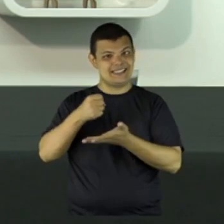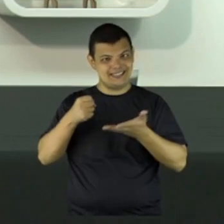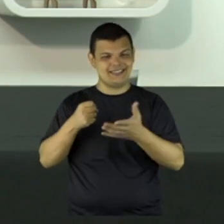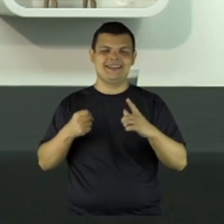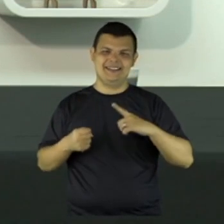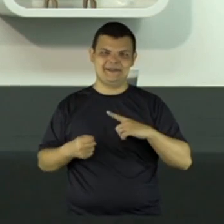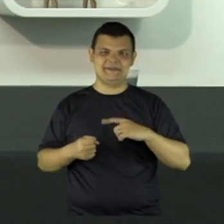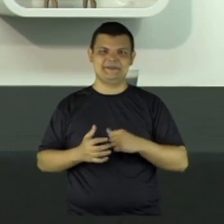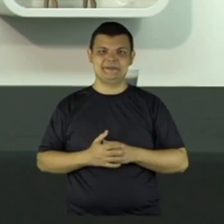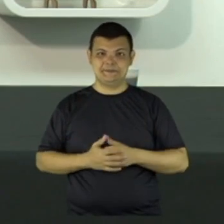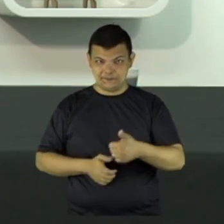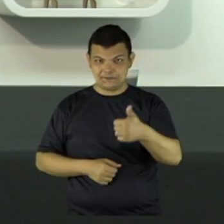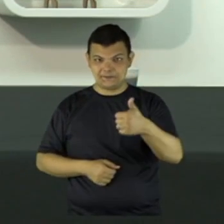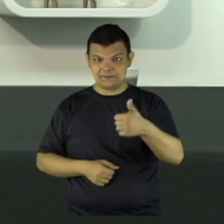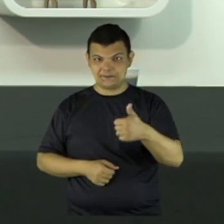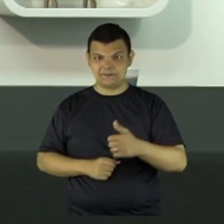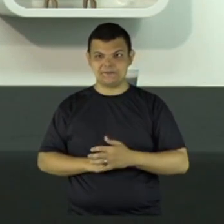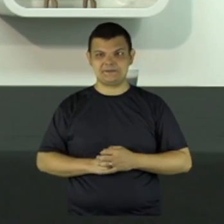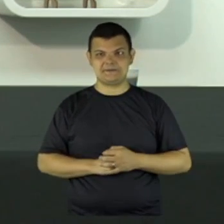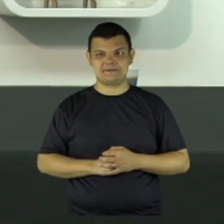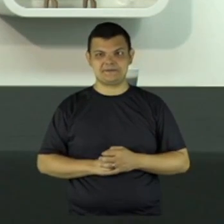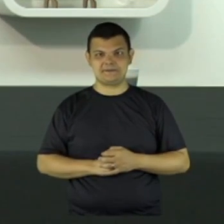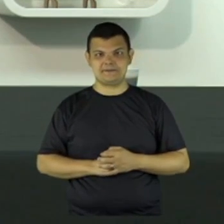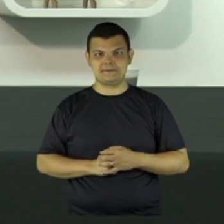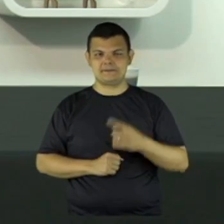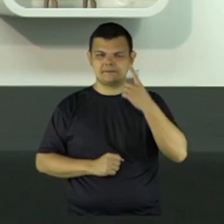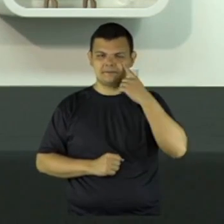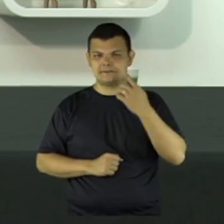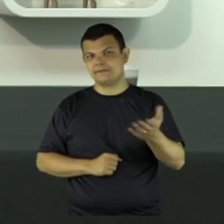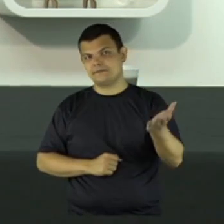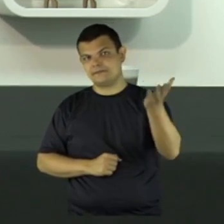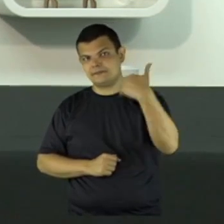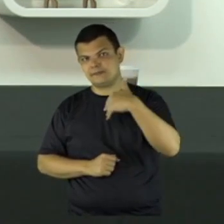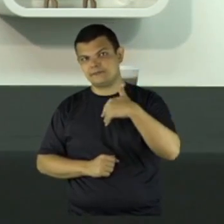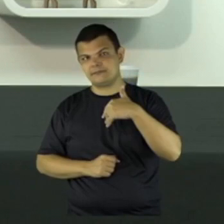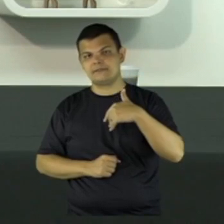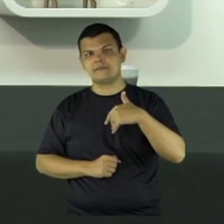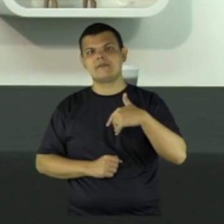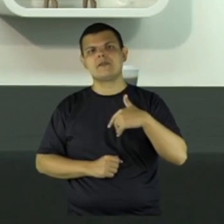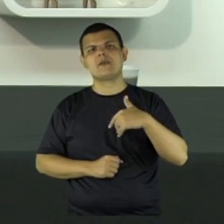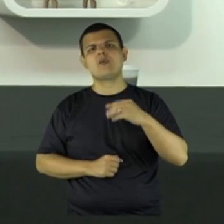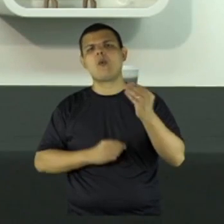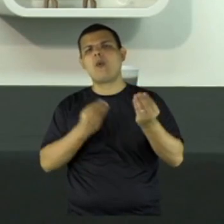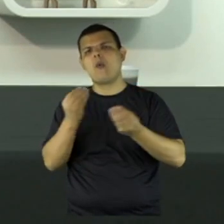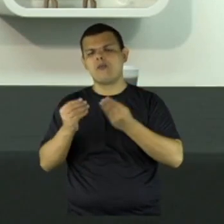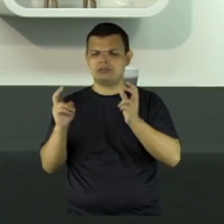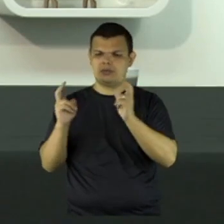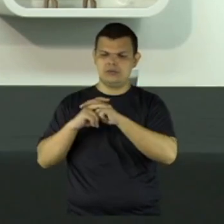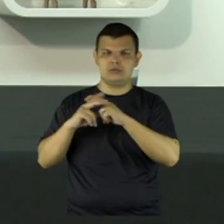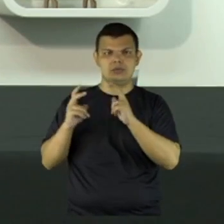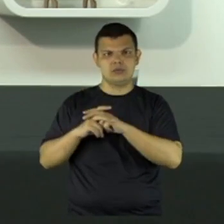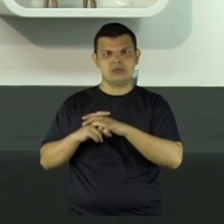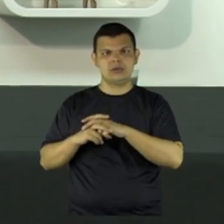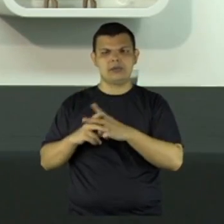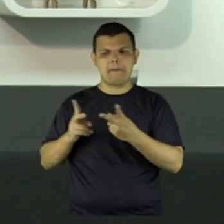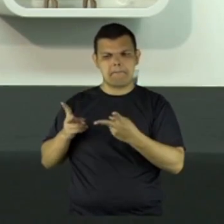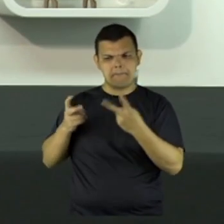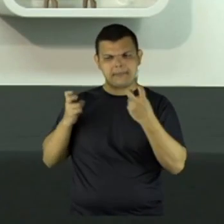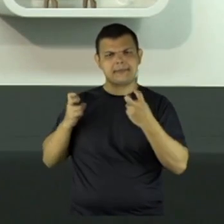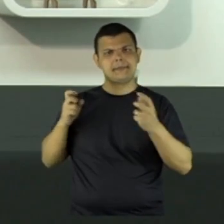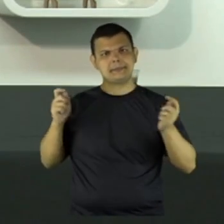relacionam, certo? Vamos conhecer agora como que as lutas elas podem ser